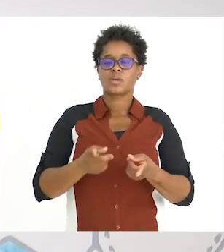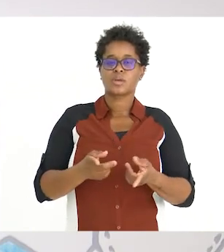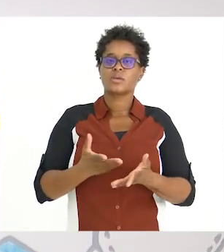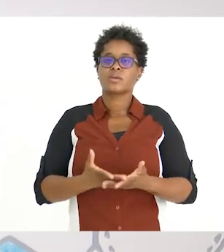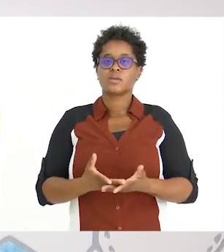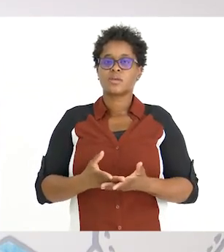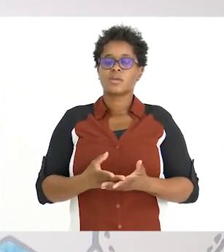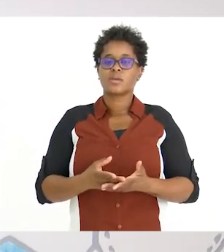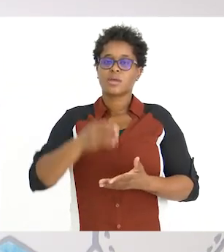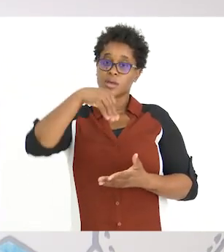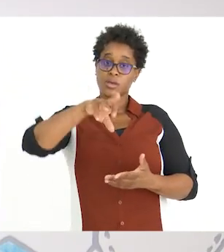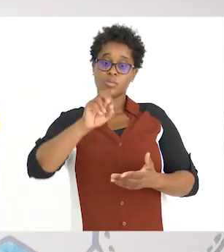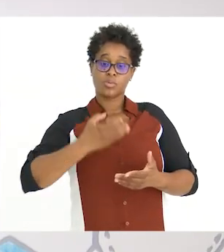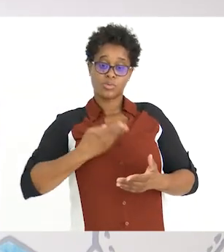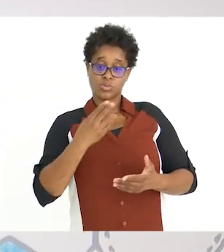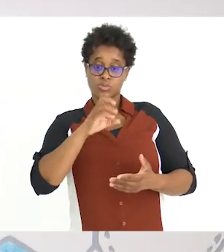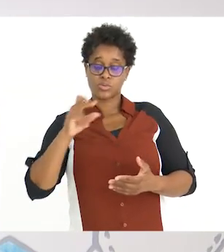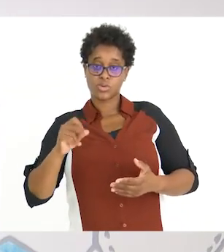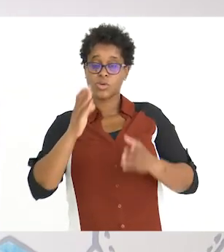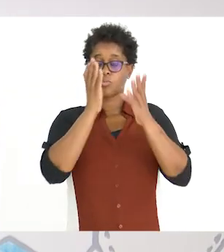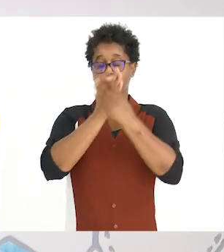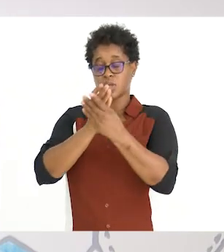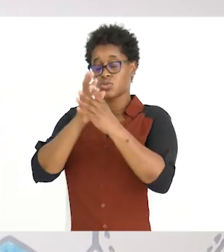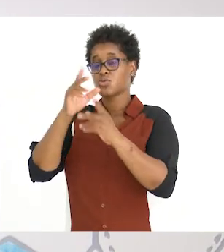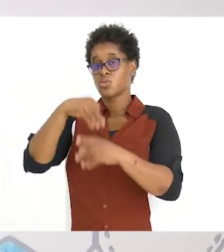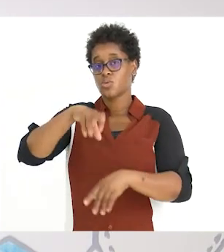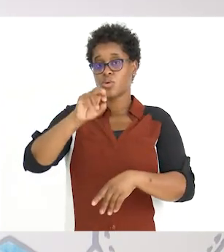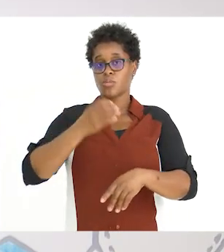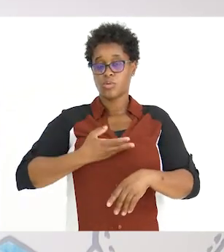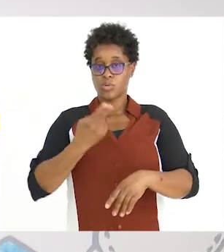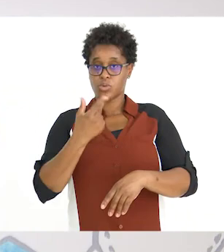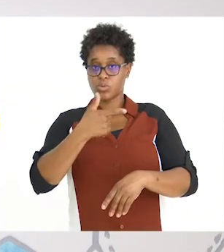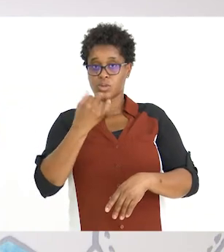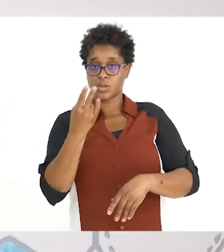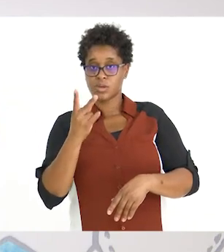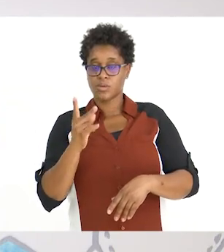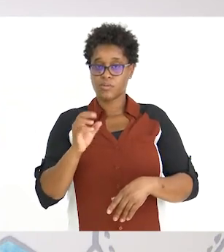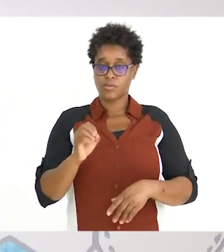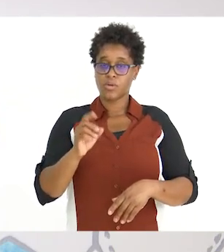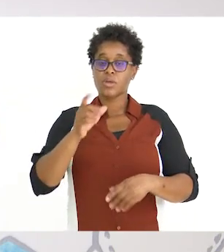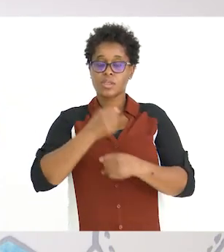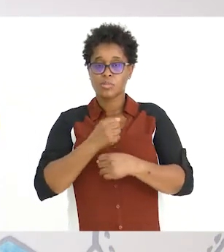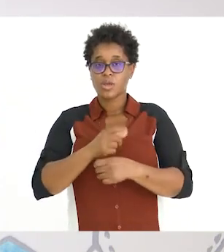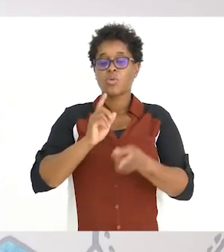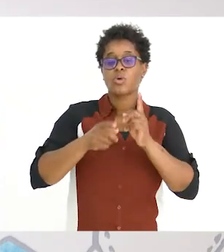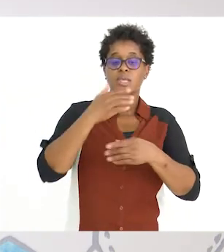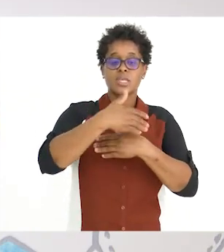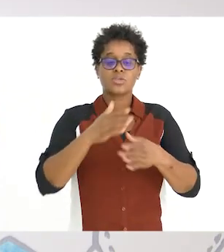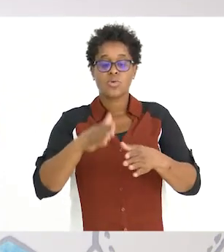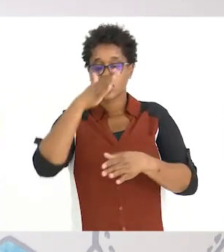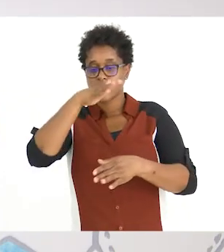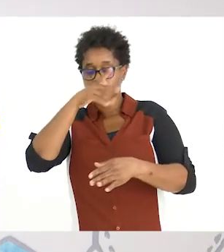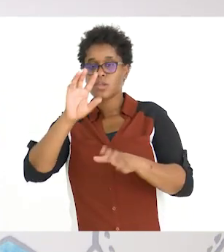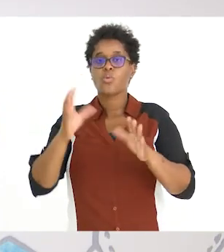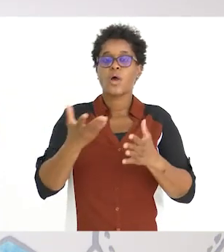a produção e o processo produtivo. Vimos o que é setores de atividades e